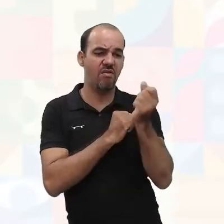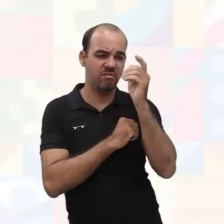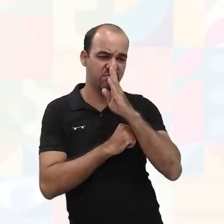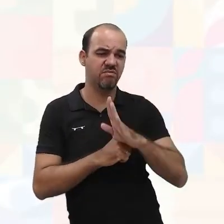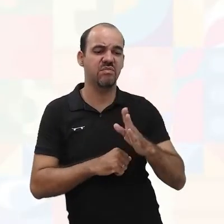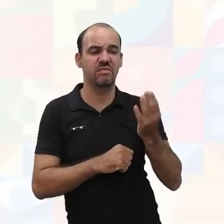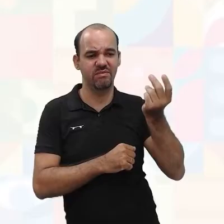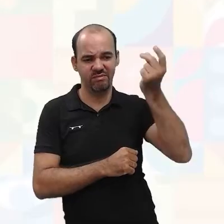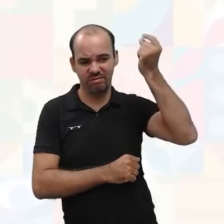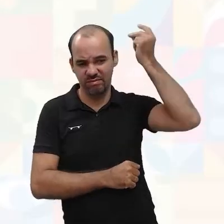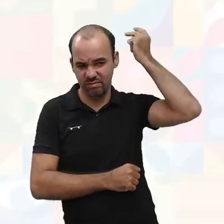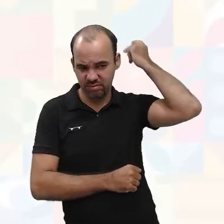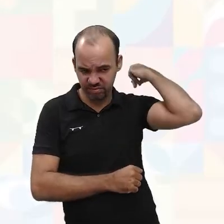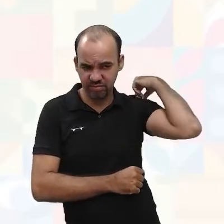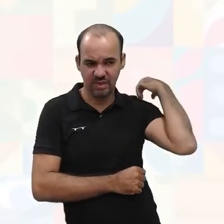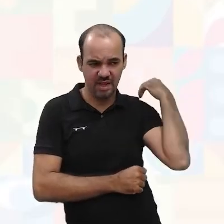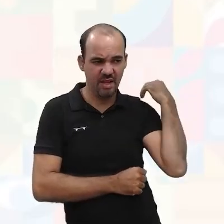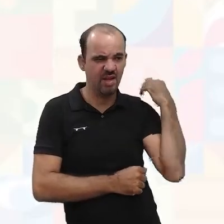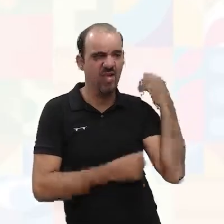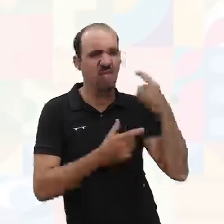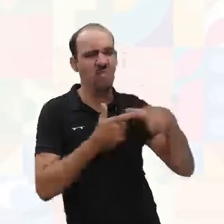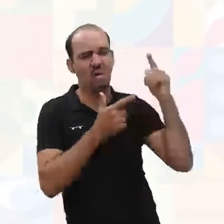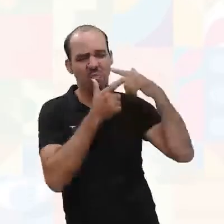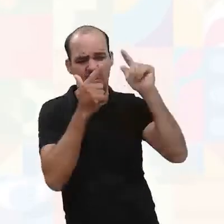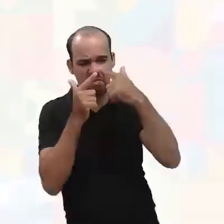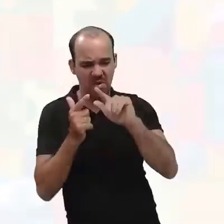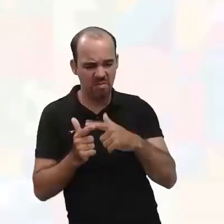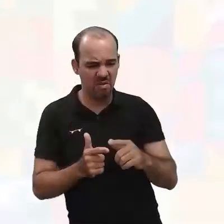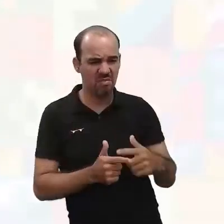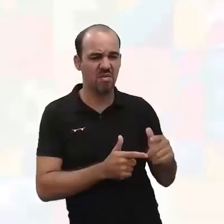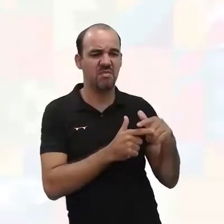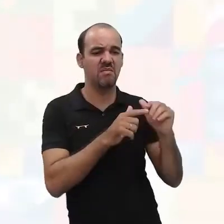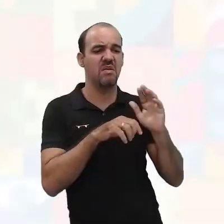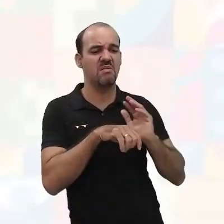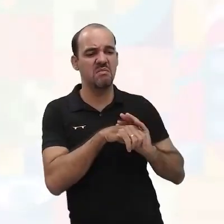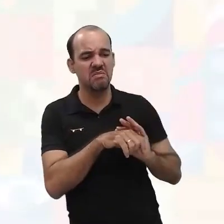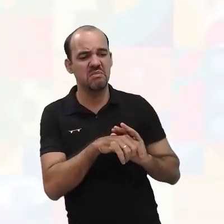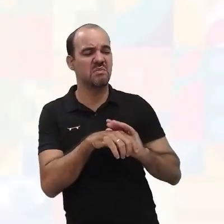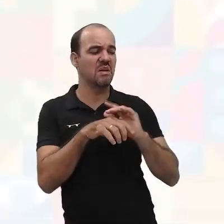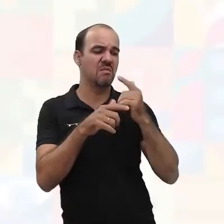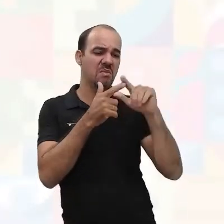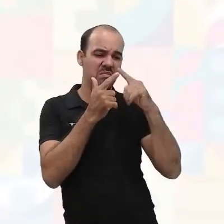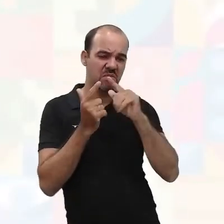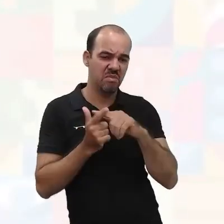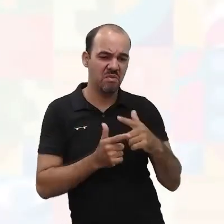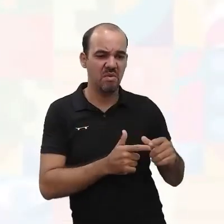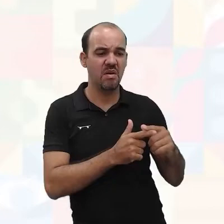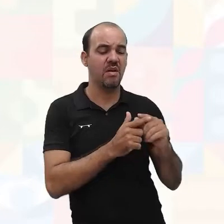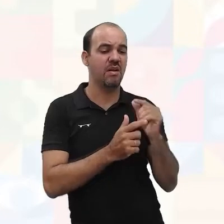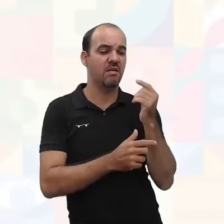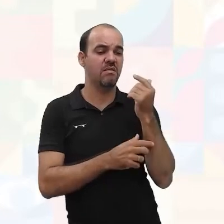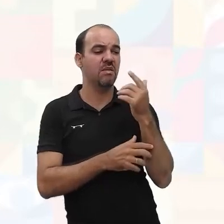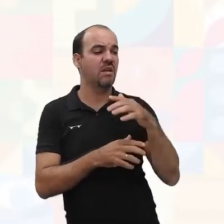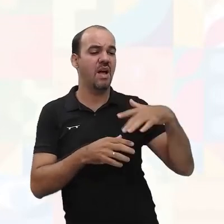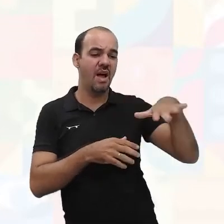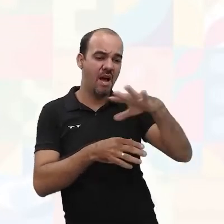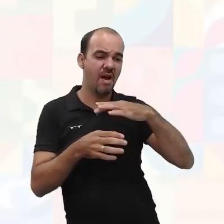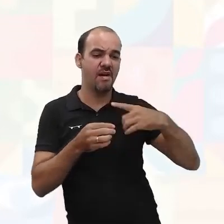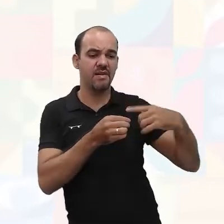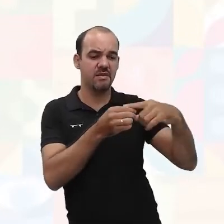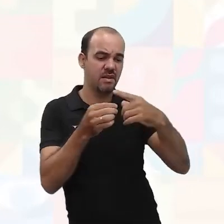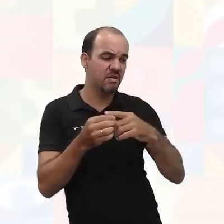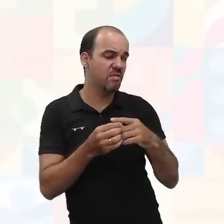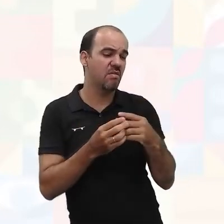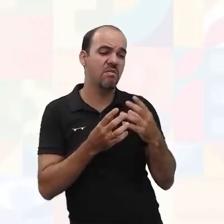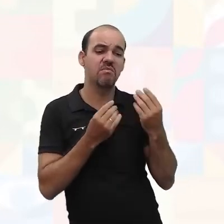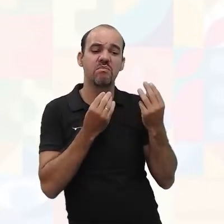um país cheio de mazelas sociais, com a população majoritariamente agrícola, morando no campo, pessoas